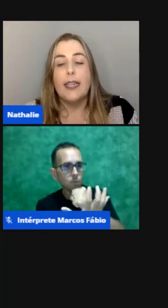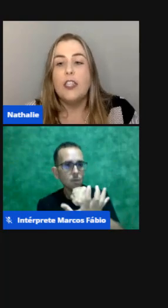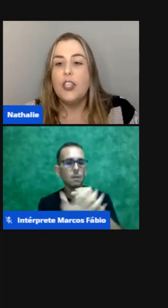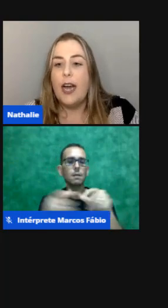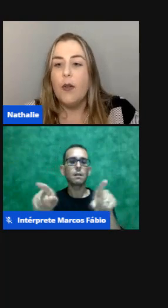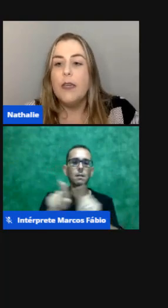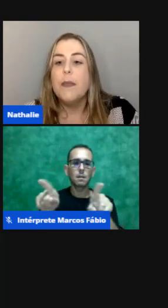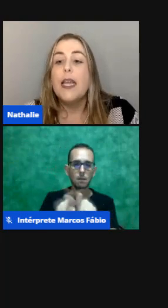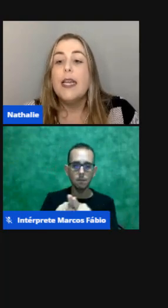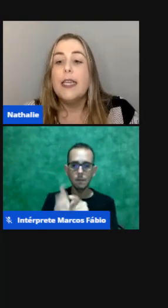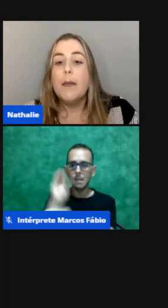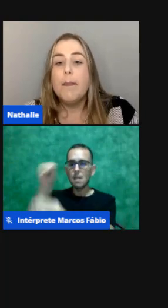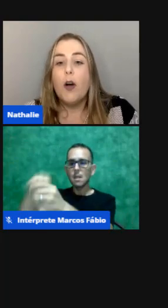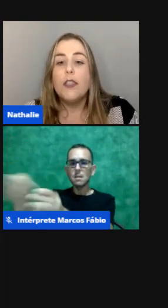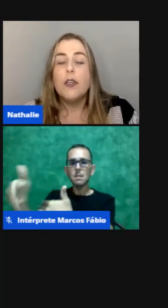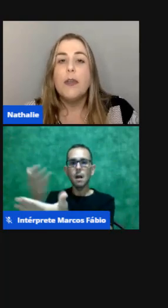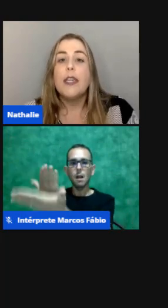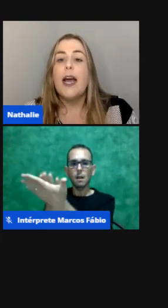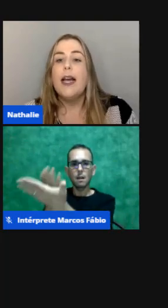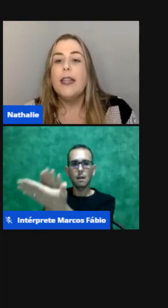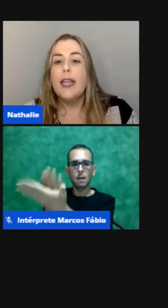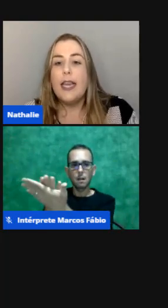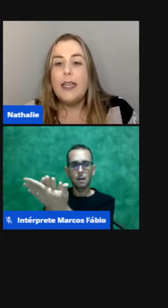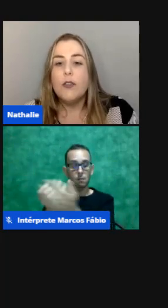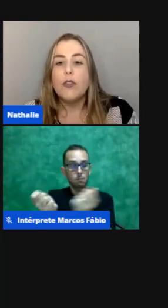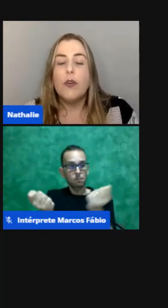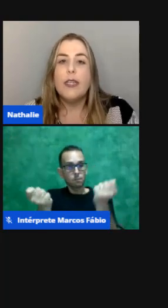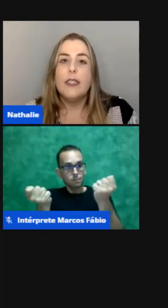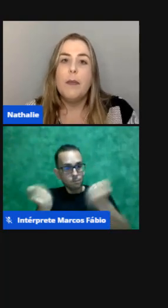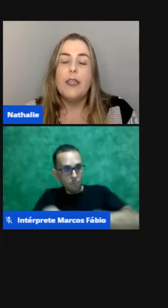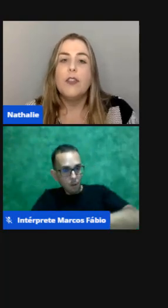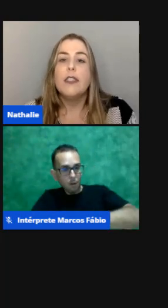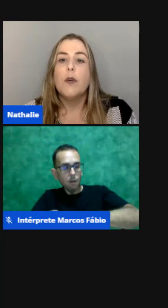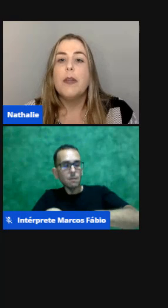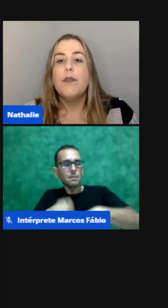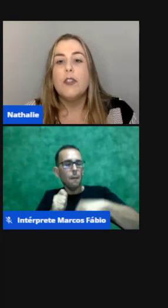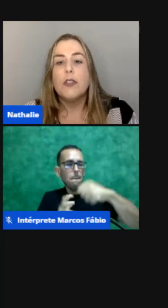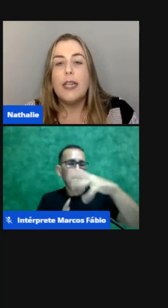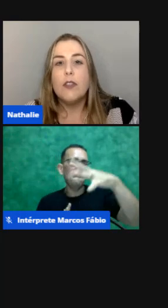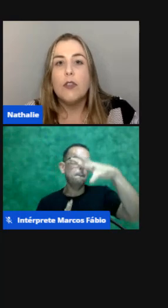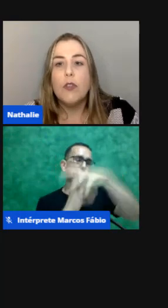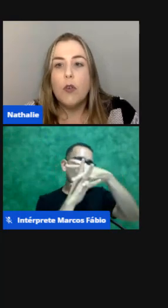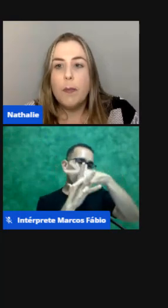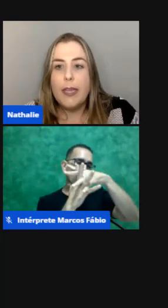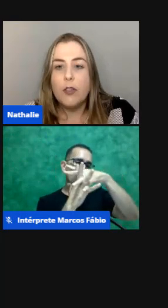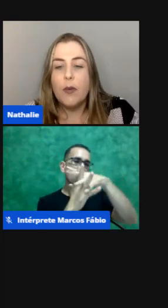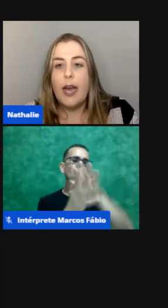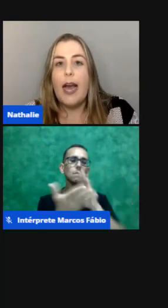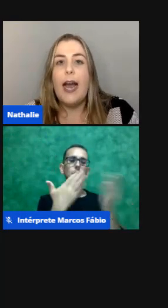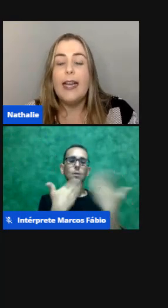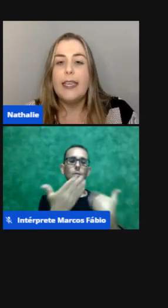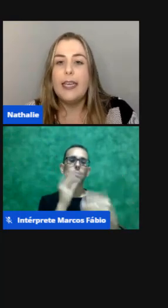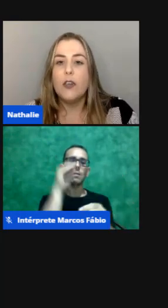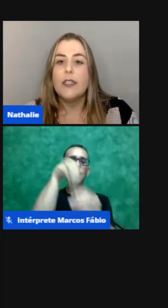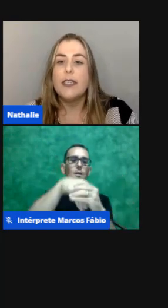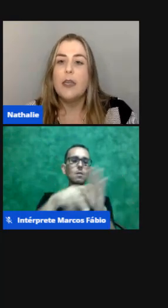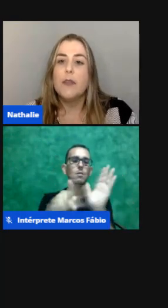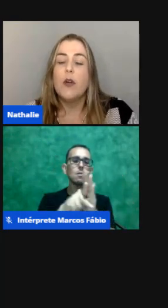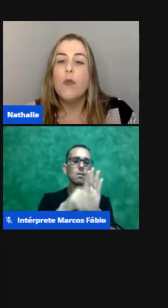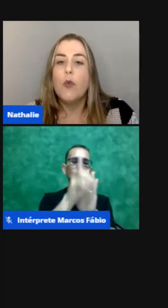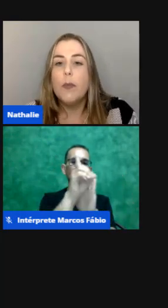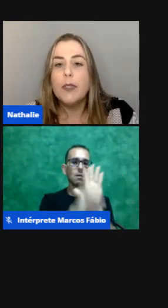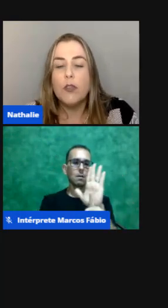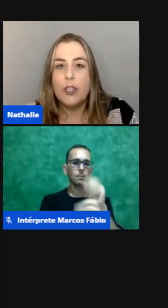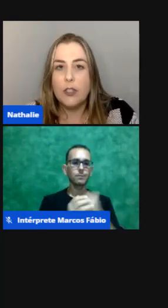em sala de aula, que possam ir além dos conhecimentos que estão previstos dentro do documento. Aqui nós